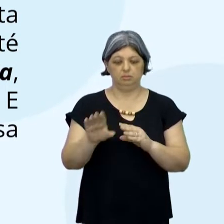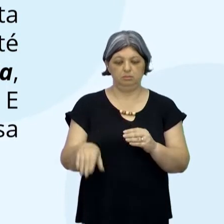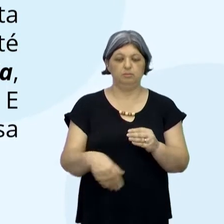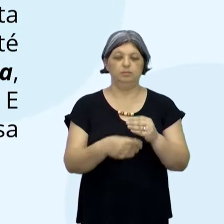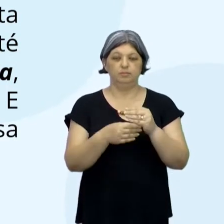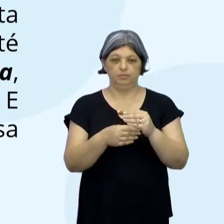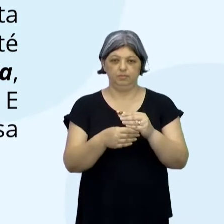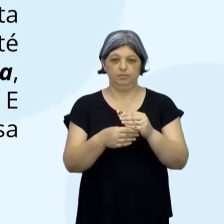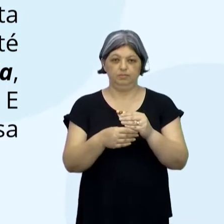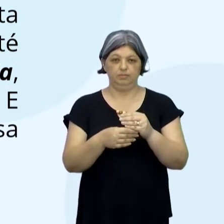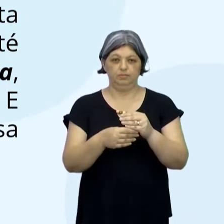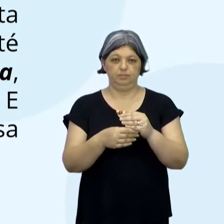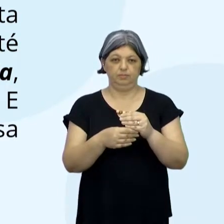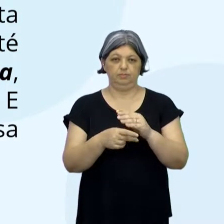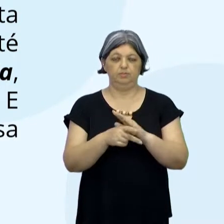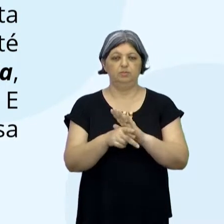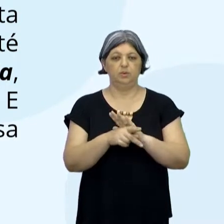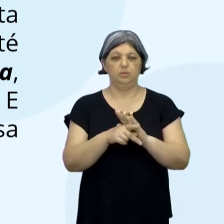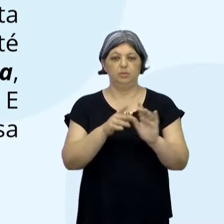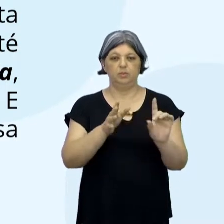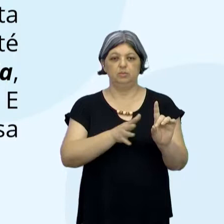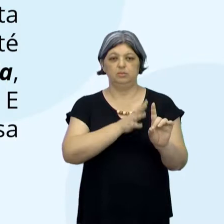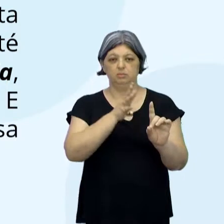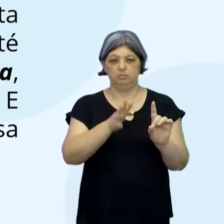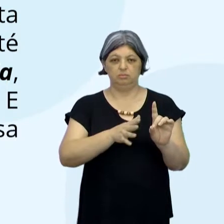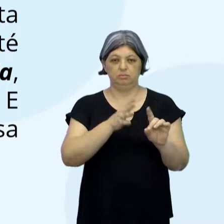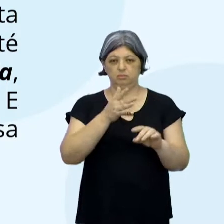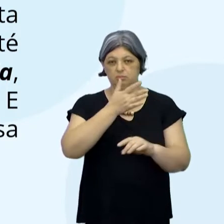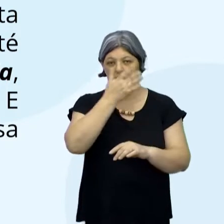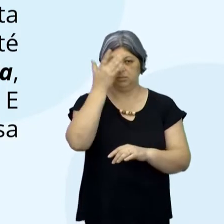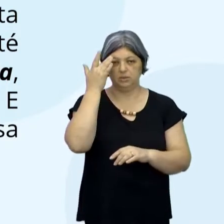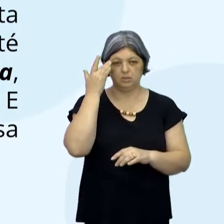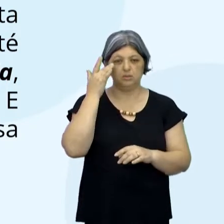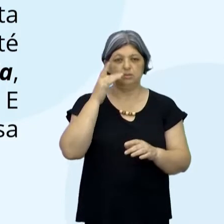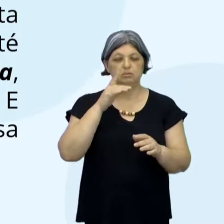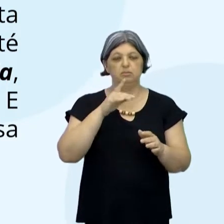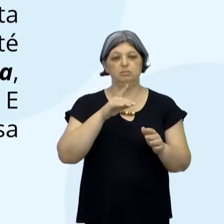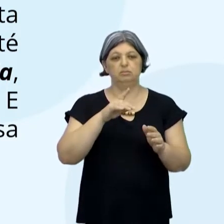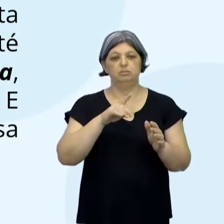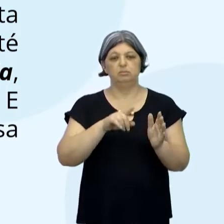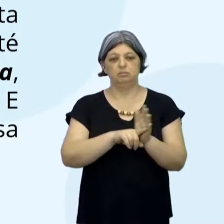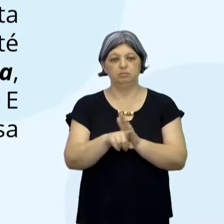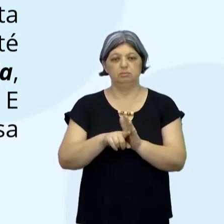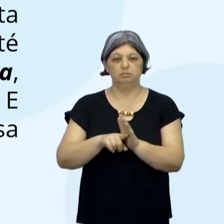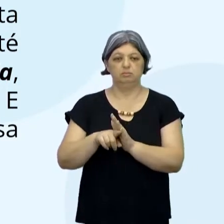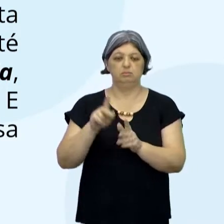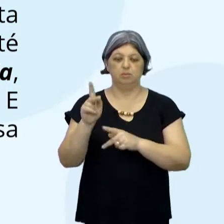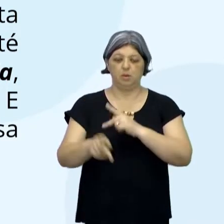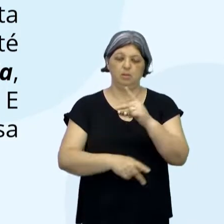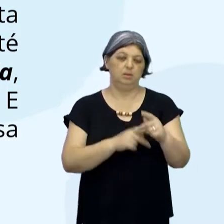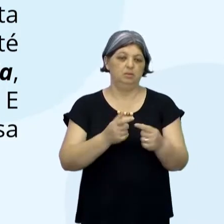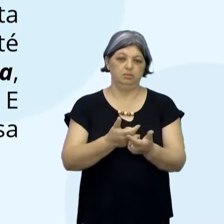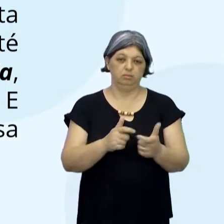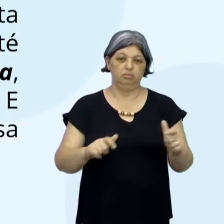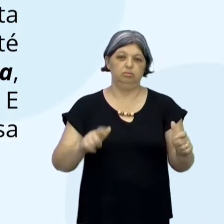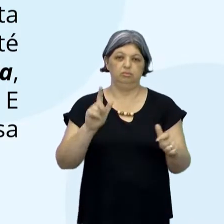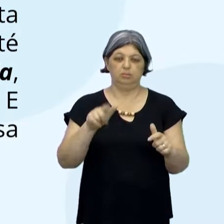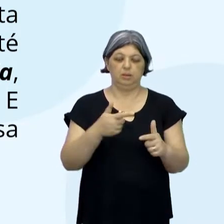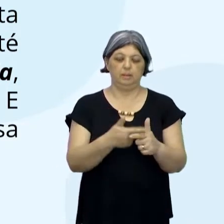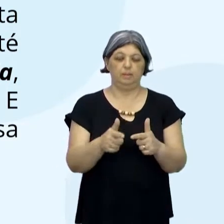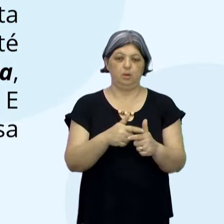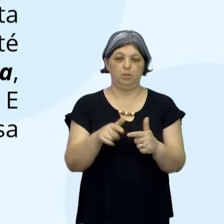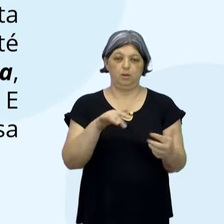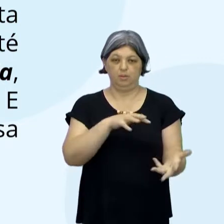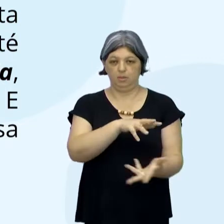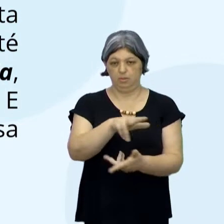integrantes do discurso, né, dos que pregam ser aí a superpopulação, um dos maiores problemas do mundo.